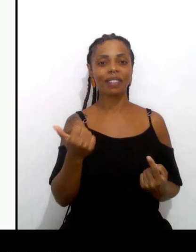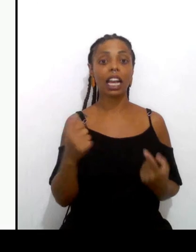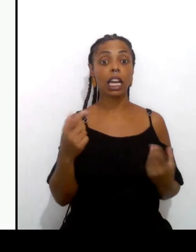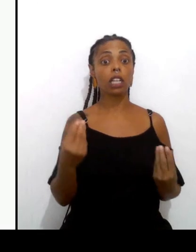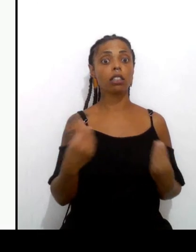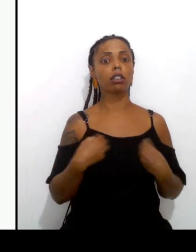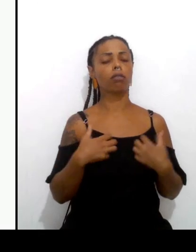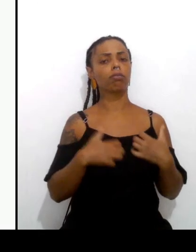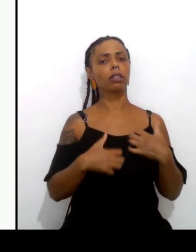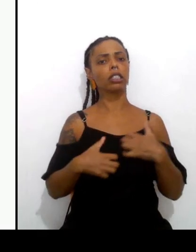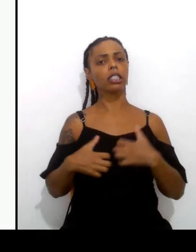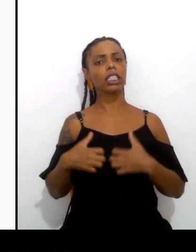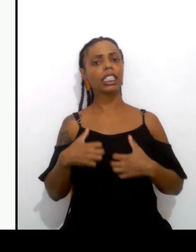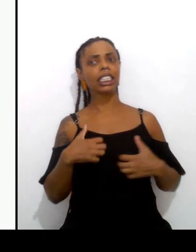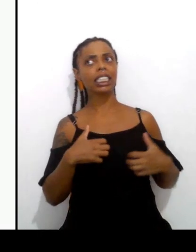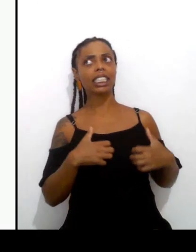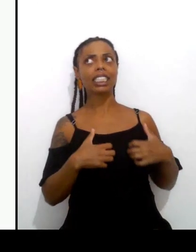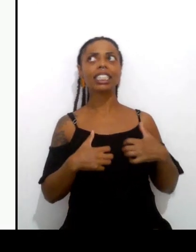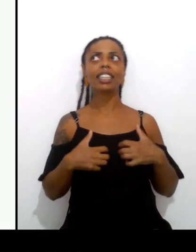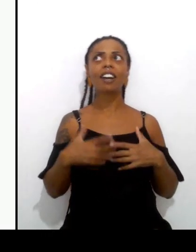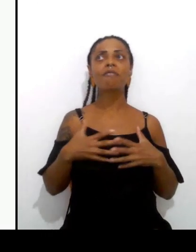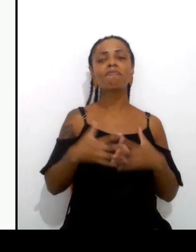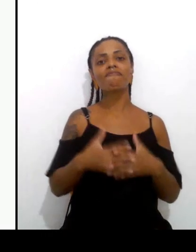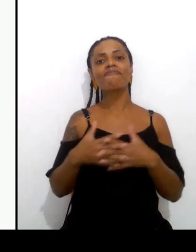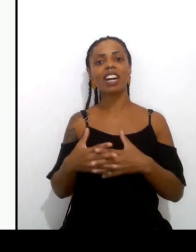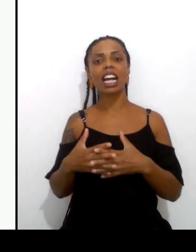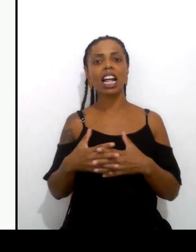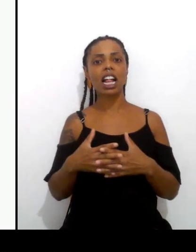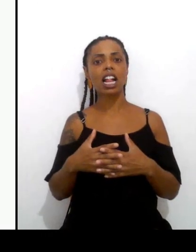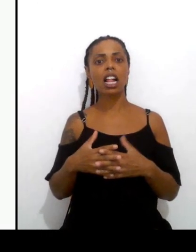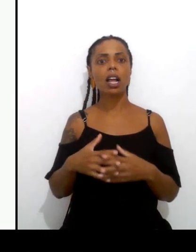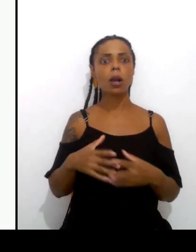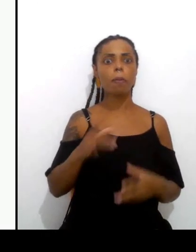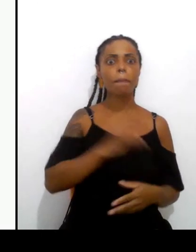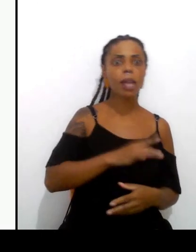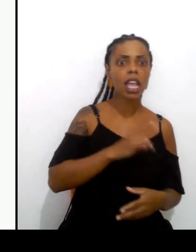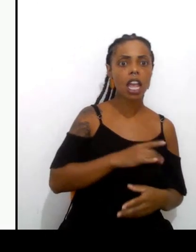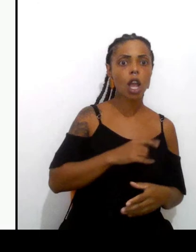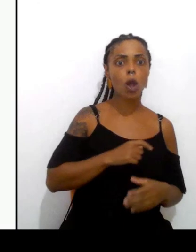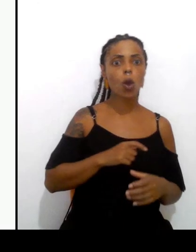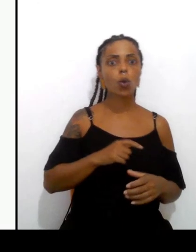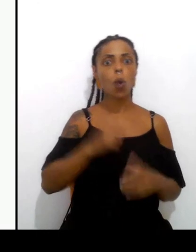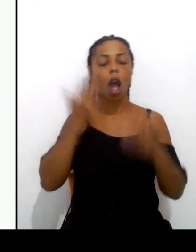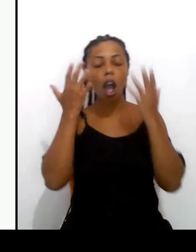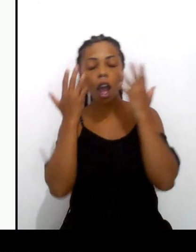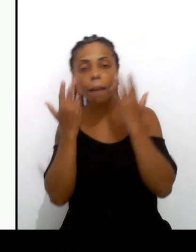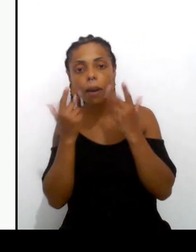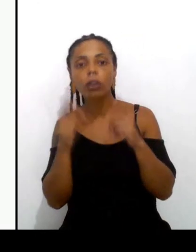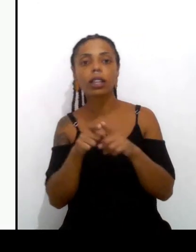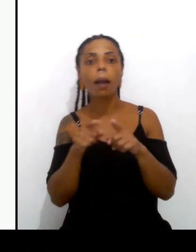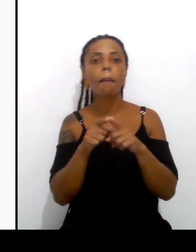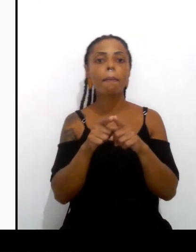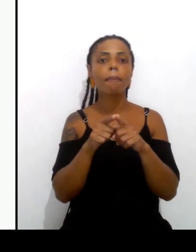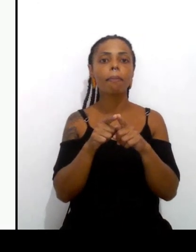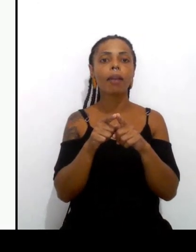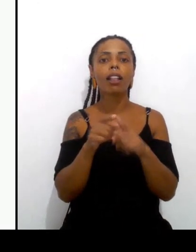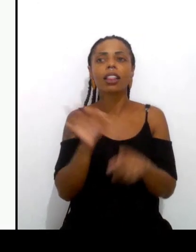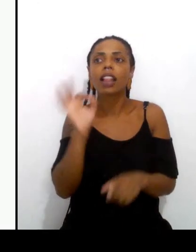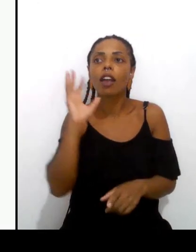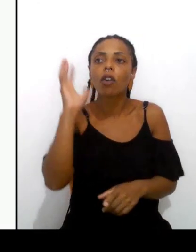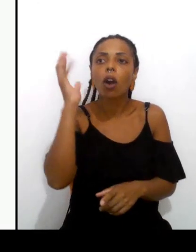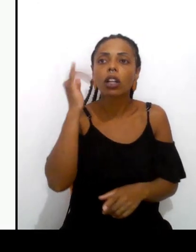conflitivas o terror animal e a tragédia humana essa presença